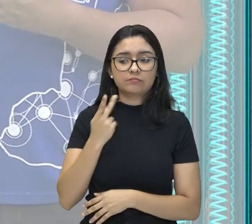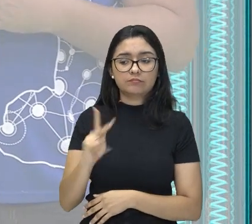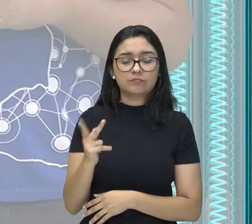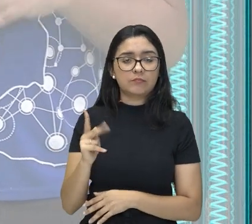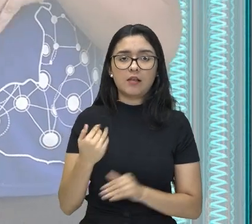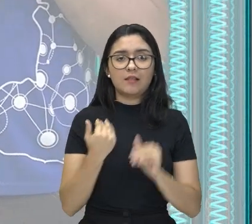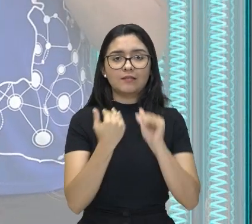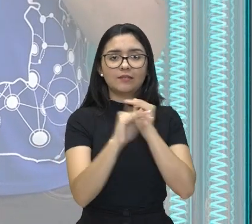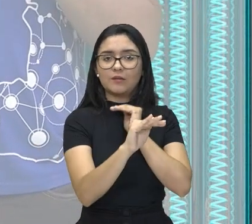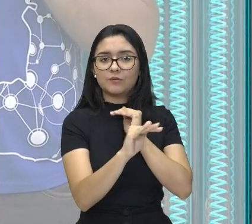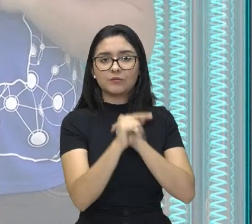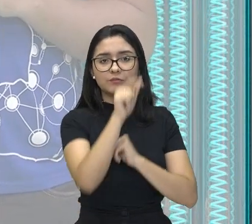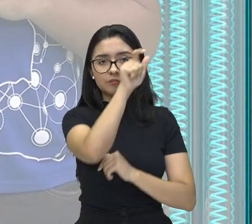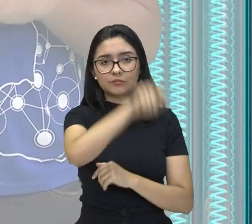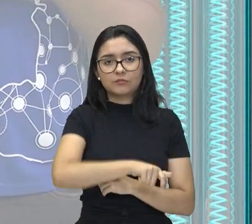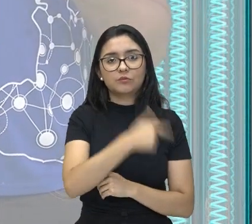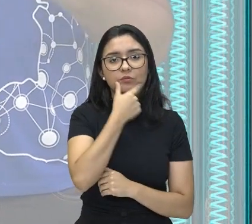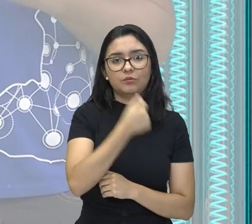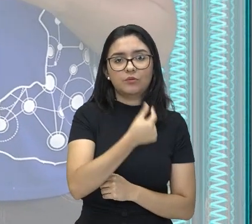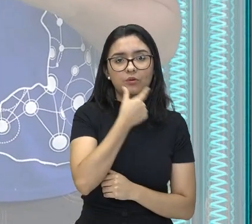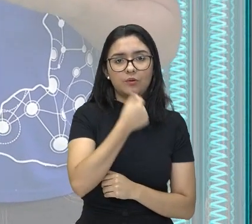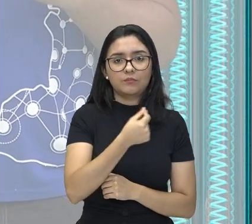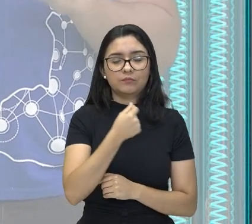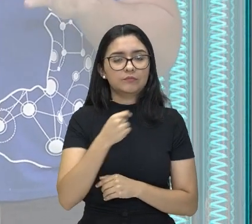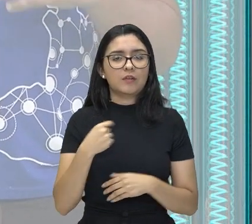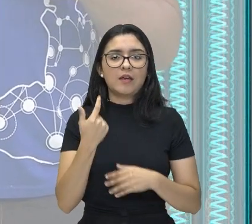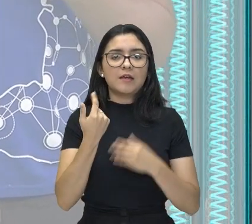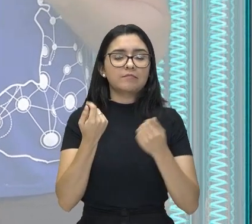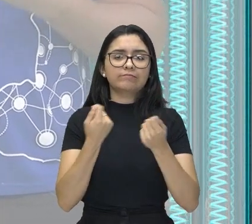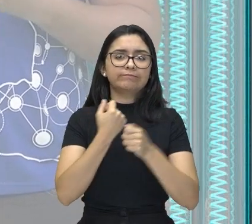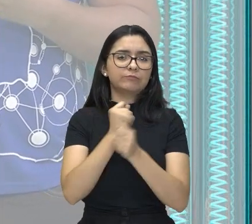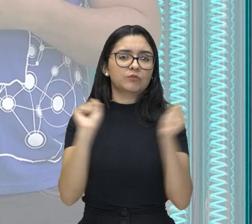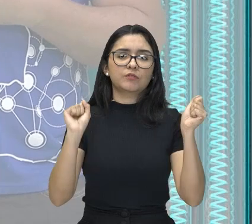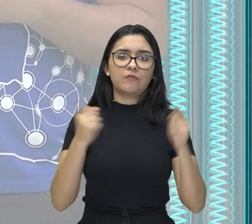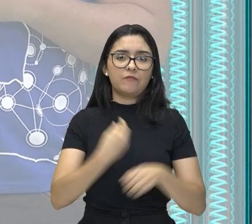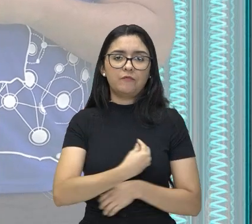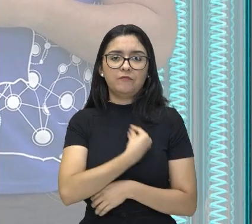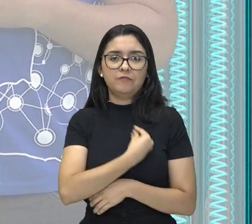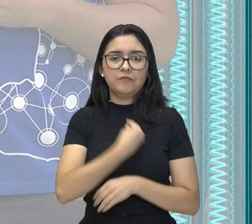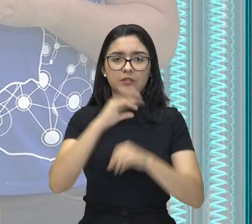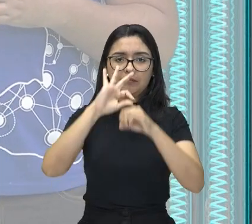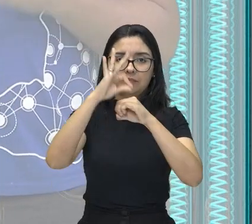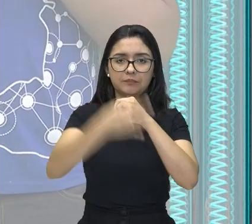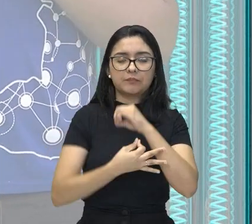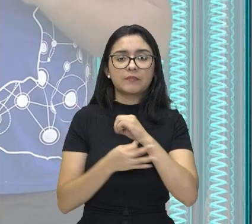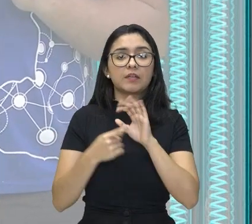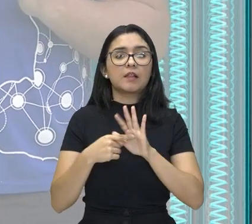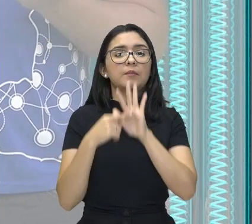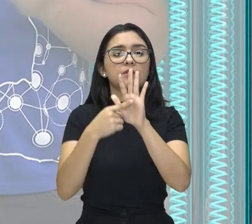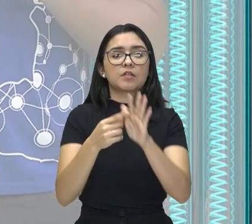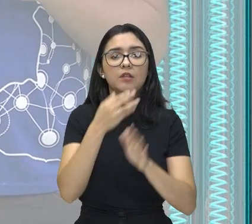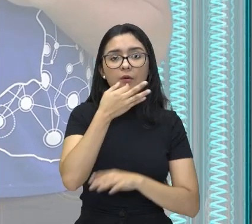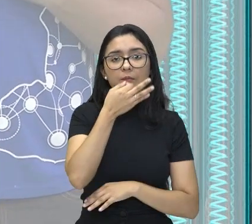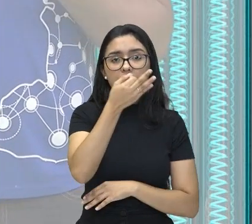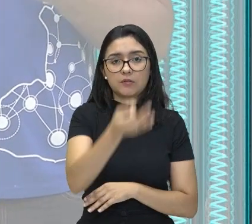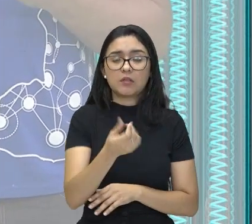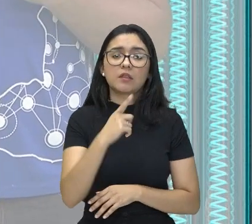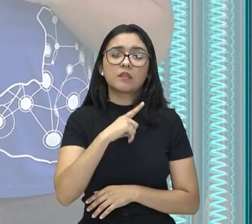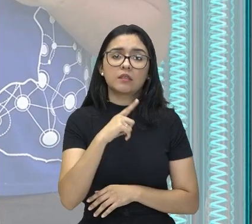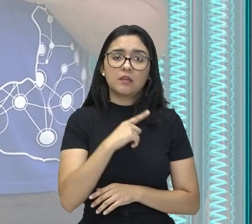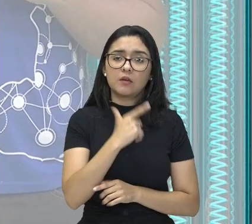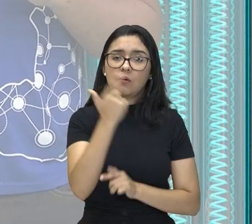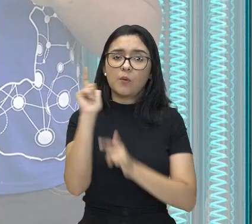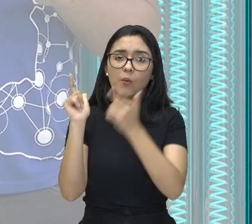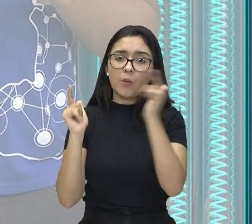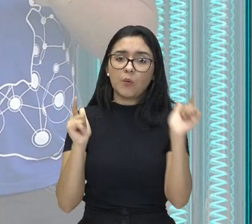contrária, em que ela refuta a ideia de colonização e ela apresenta, claro, o ponto de vista dela, falando que existem outras